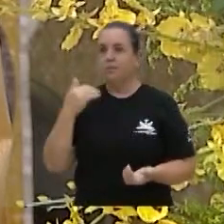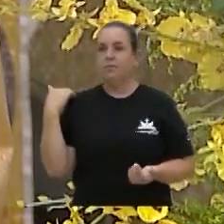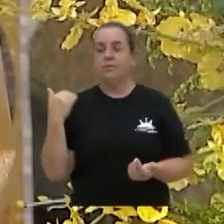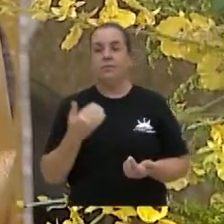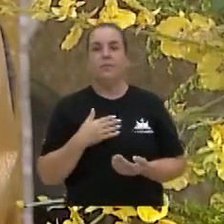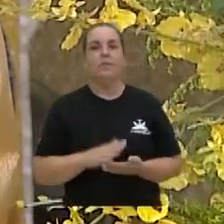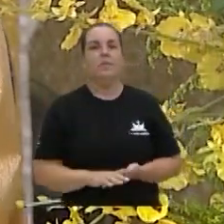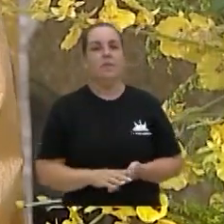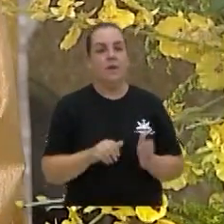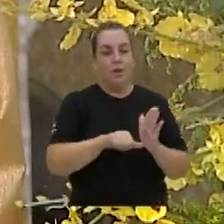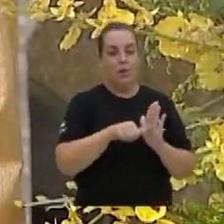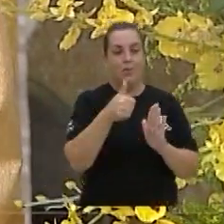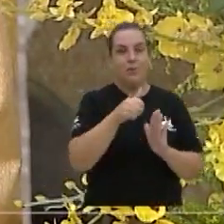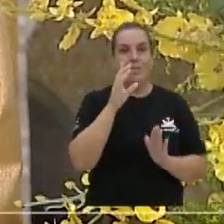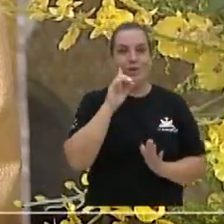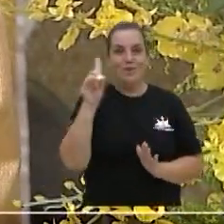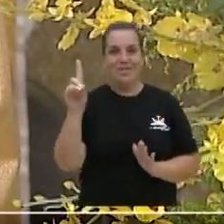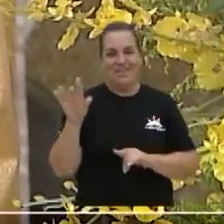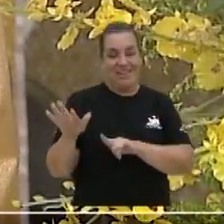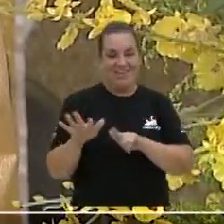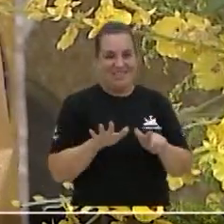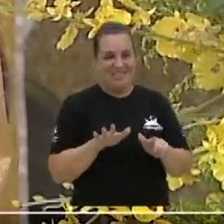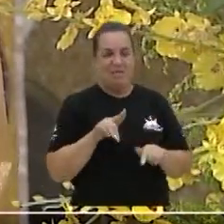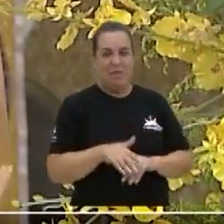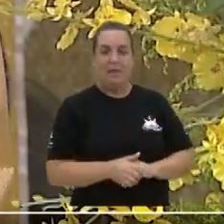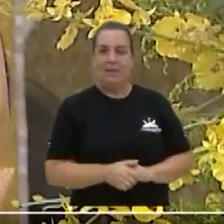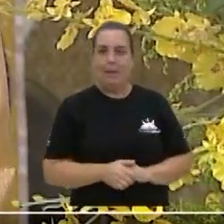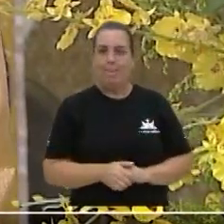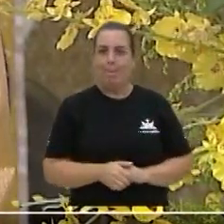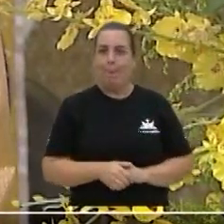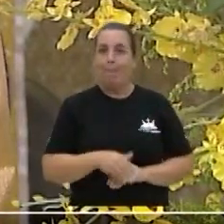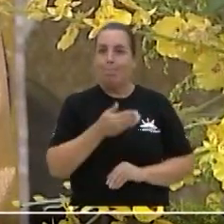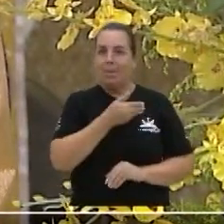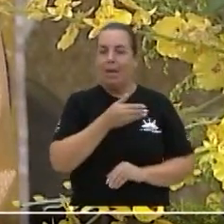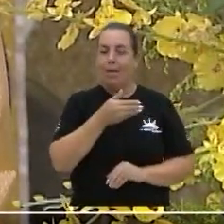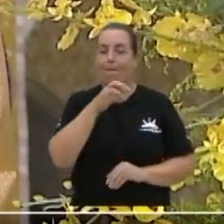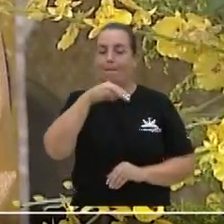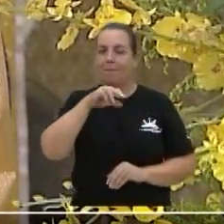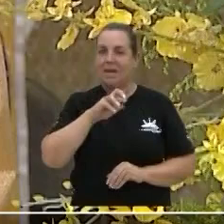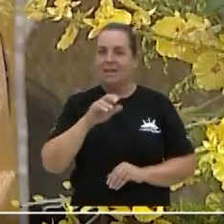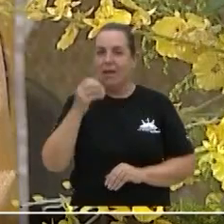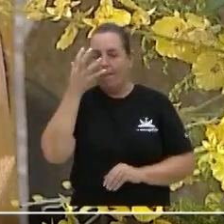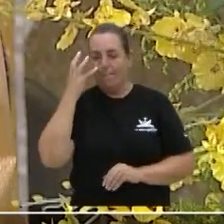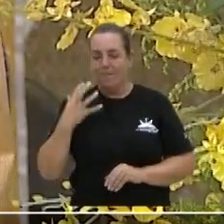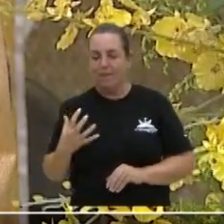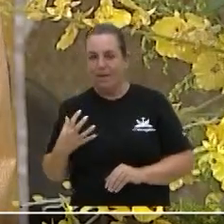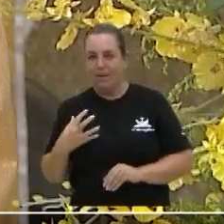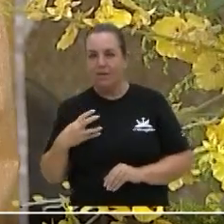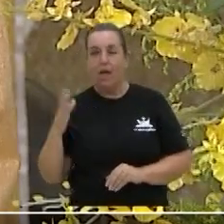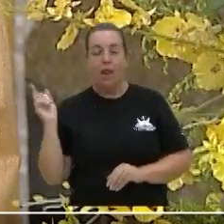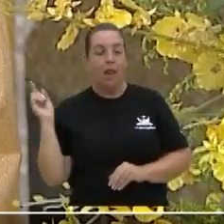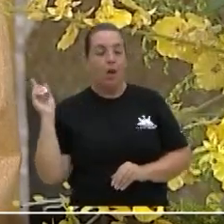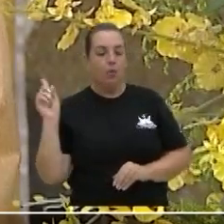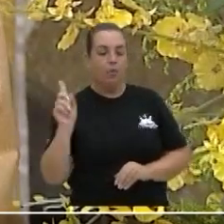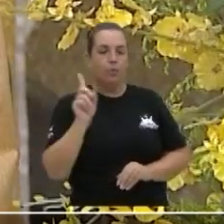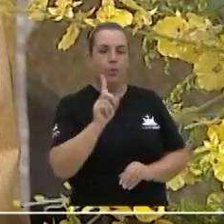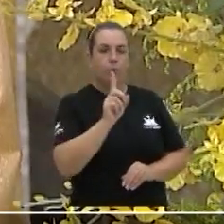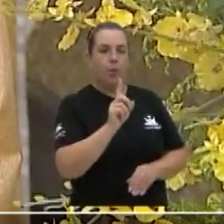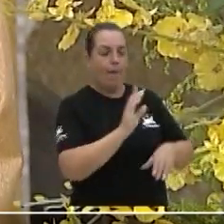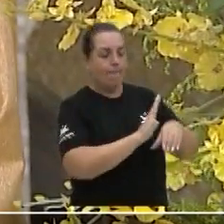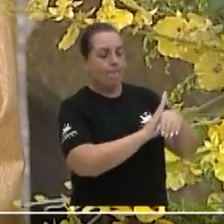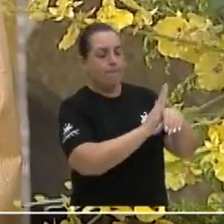No primeiro dia da semana, Maria Madalena foi ao túmulo de Jesus bem